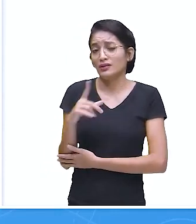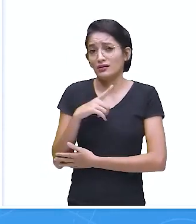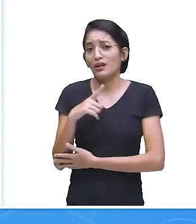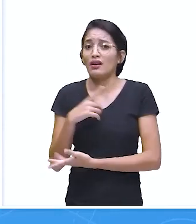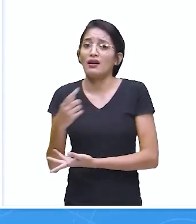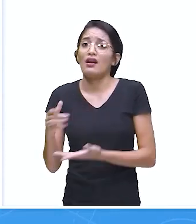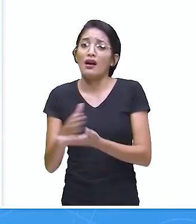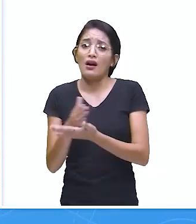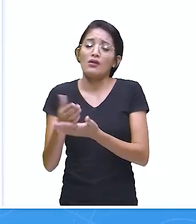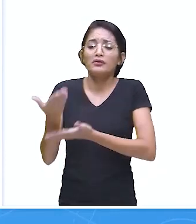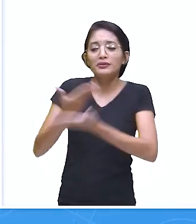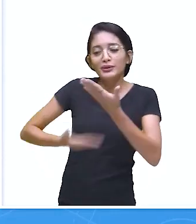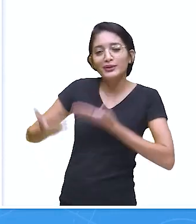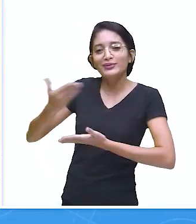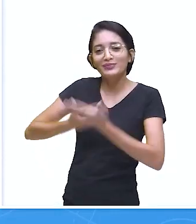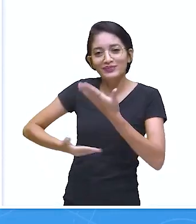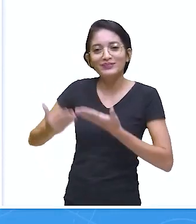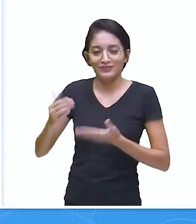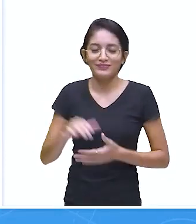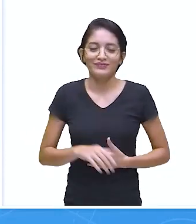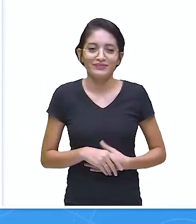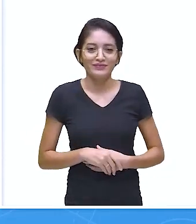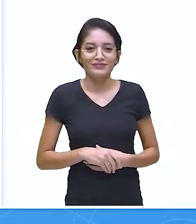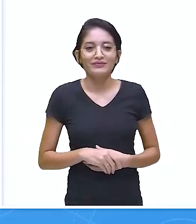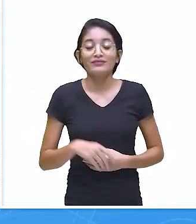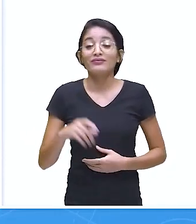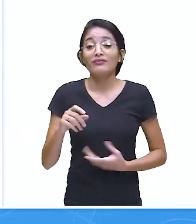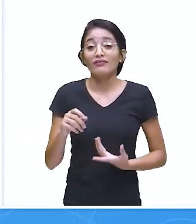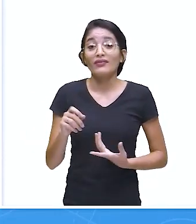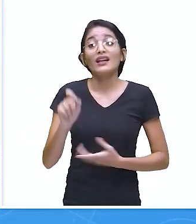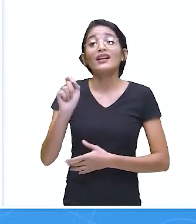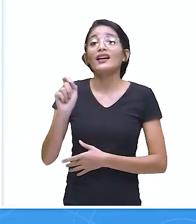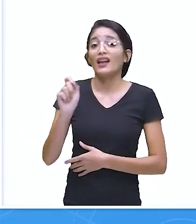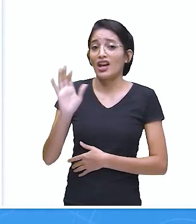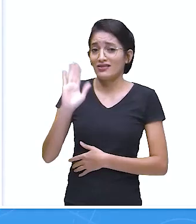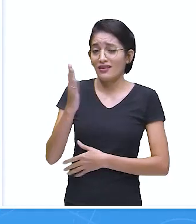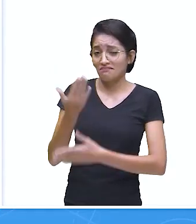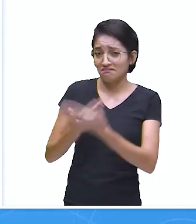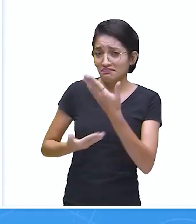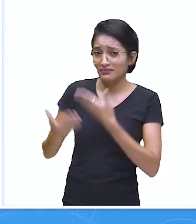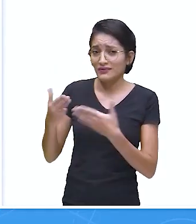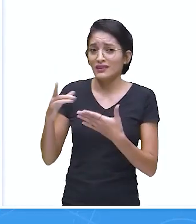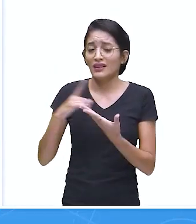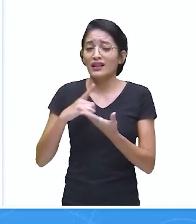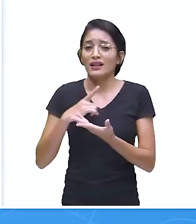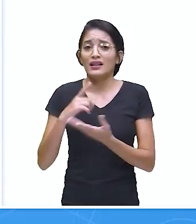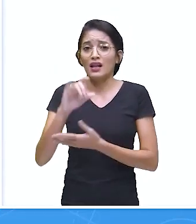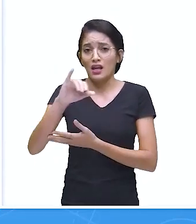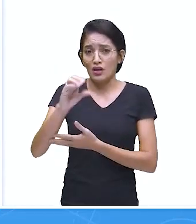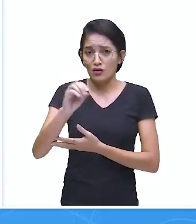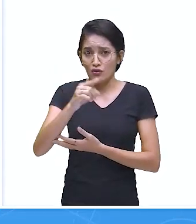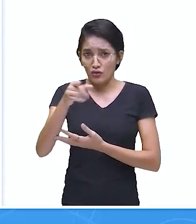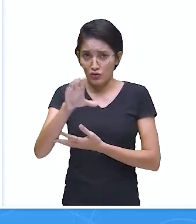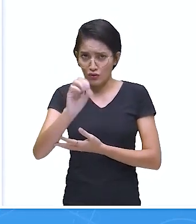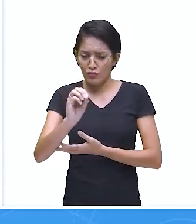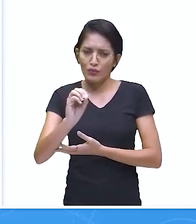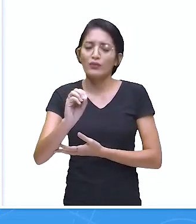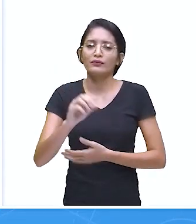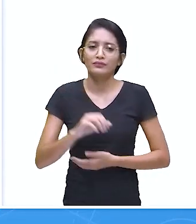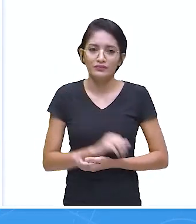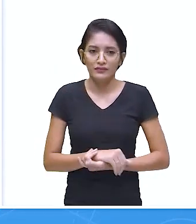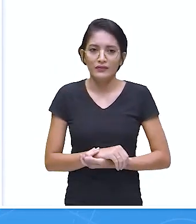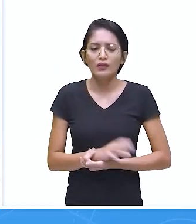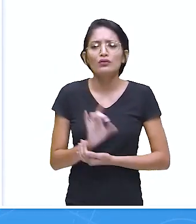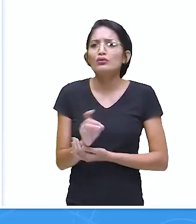algumas participações. Vamos ver aqui quem participou aqui. Olha, tem participação aqui do João Pedro. João Pedro